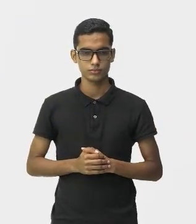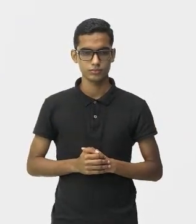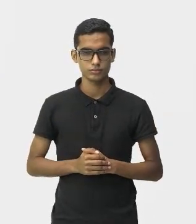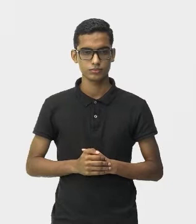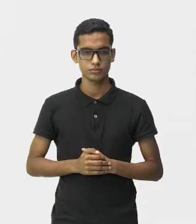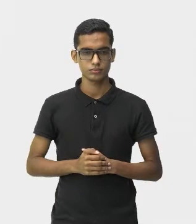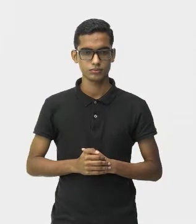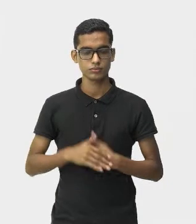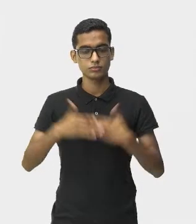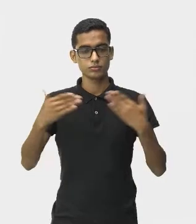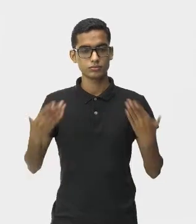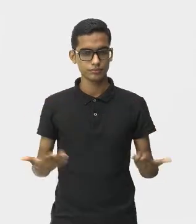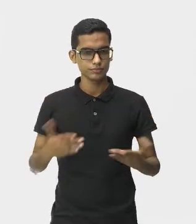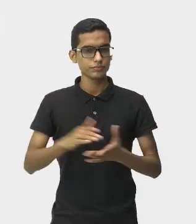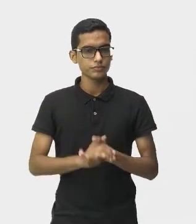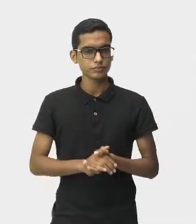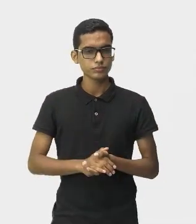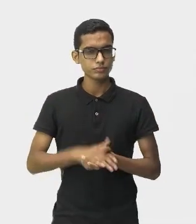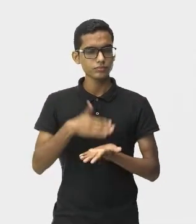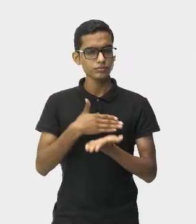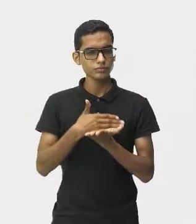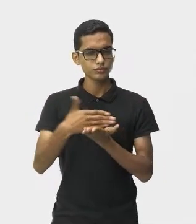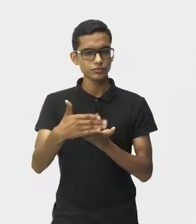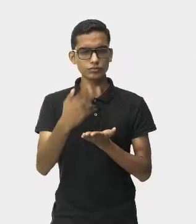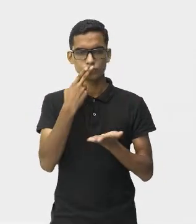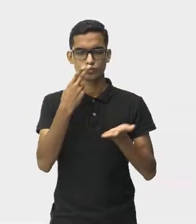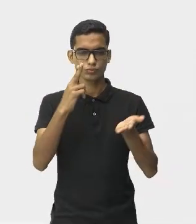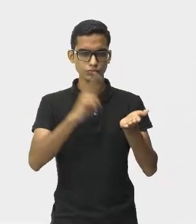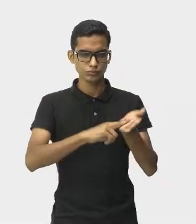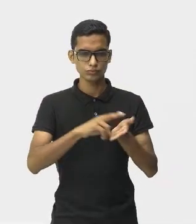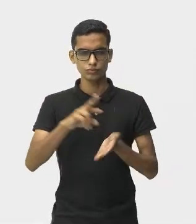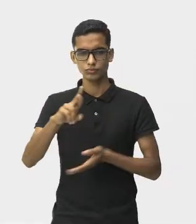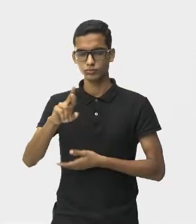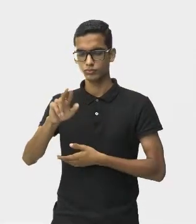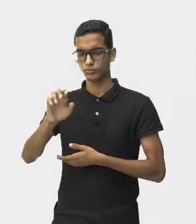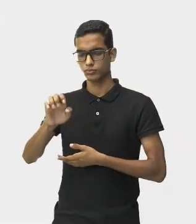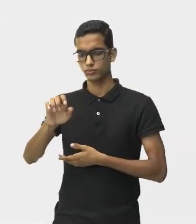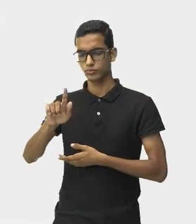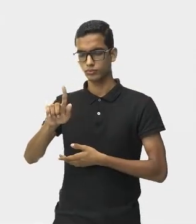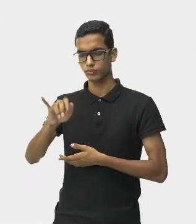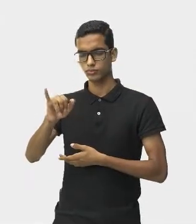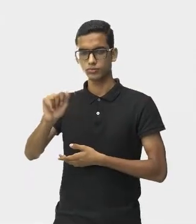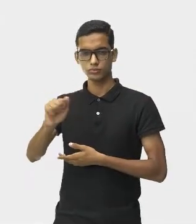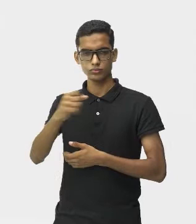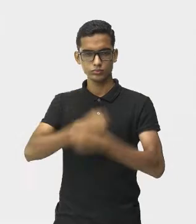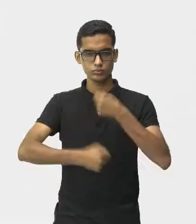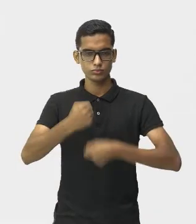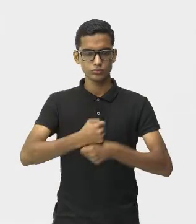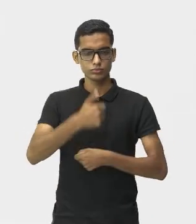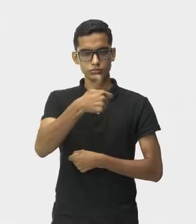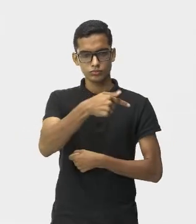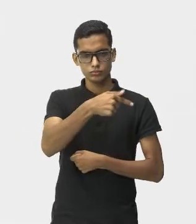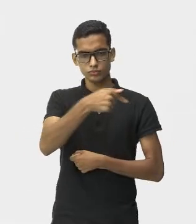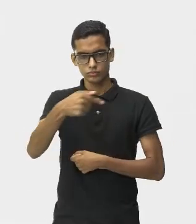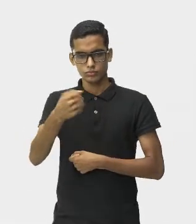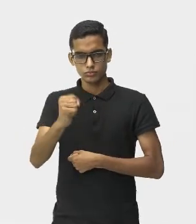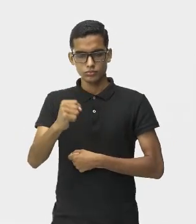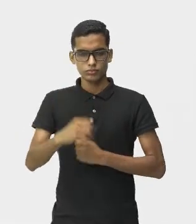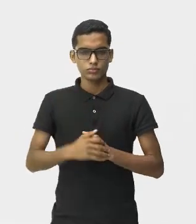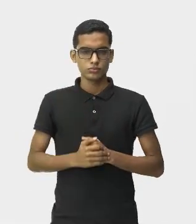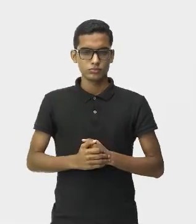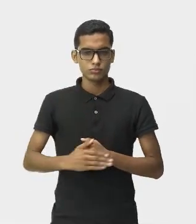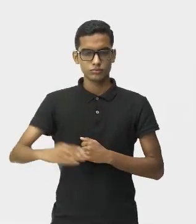A partir de então, entrou em cena a chamada Carta Régia, lá de 1778, que é a